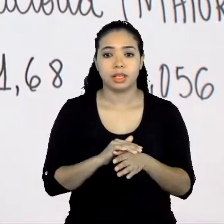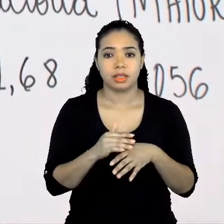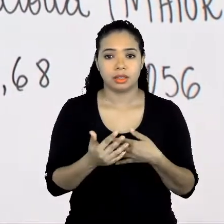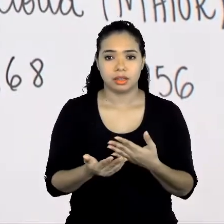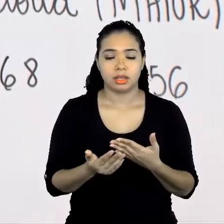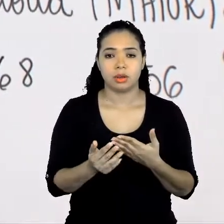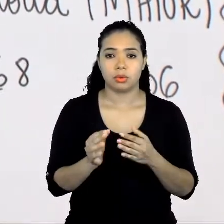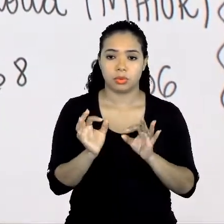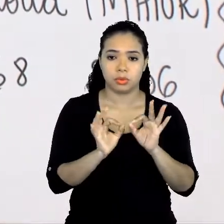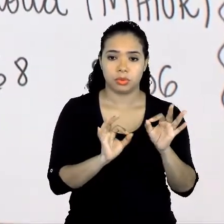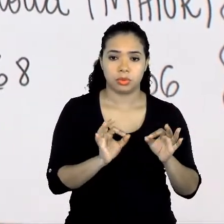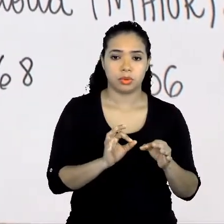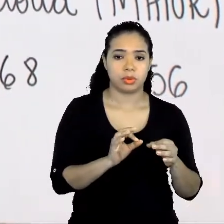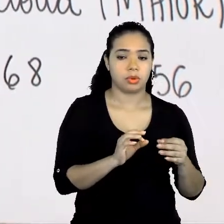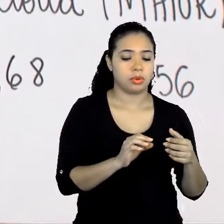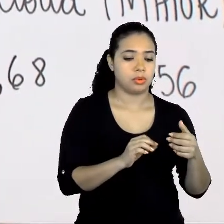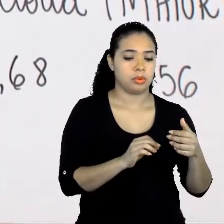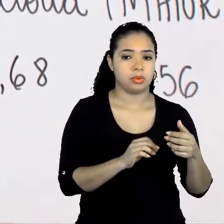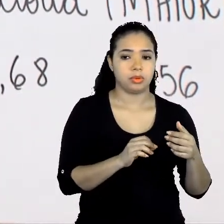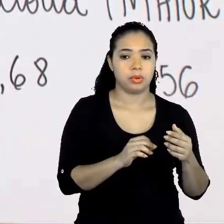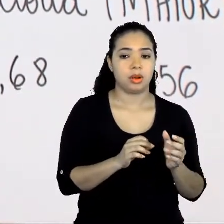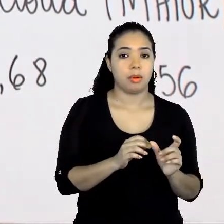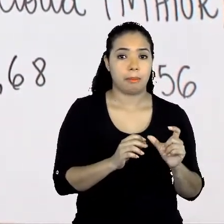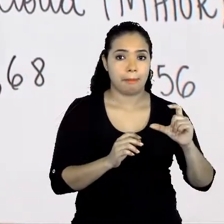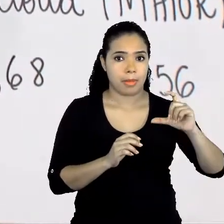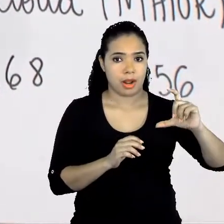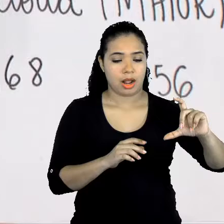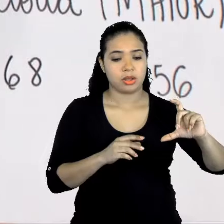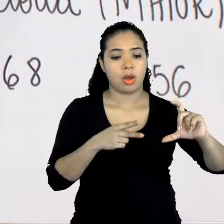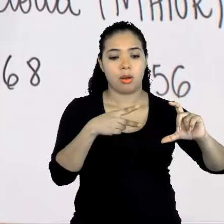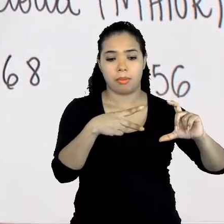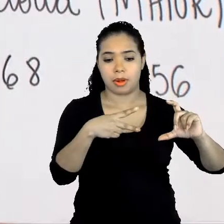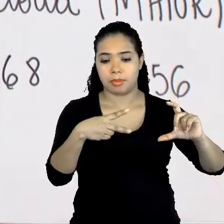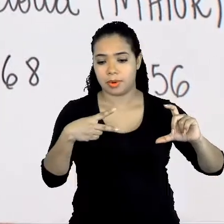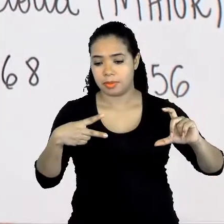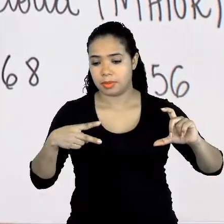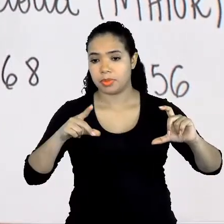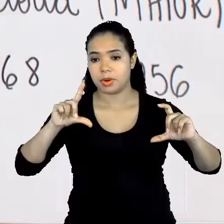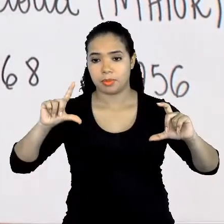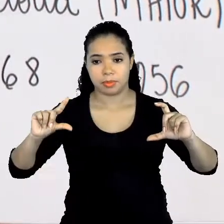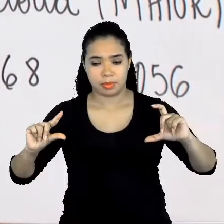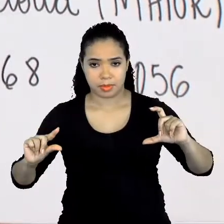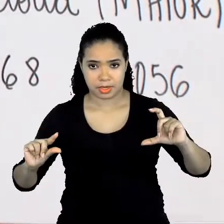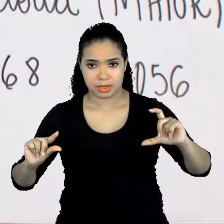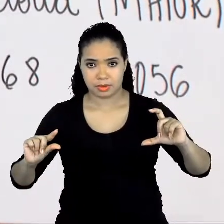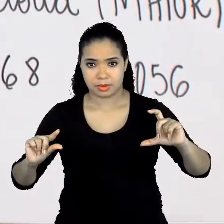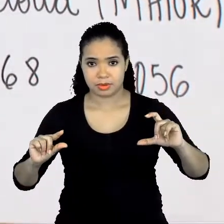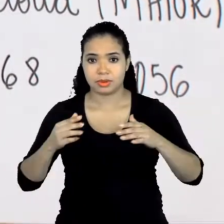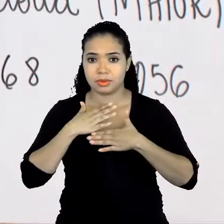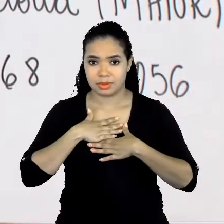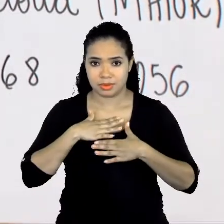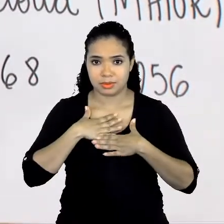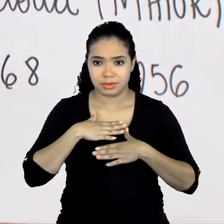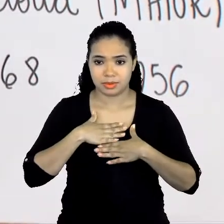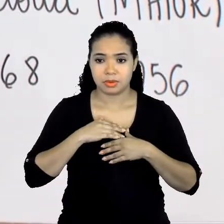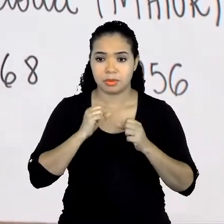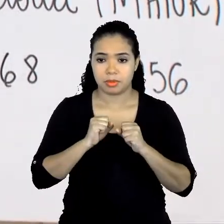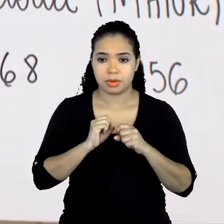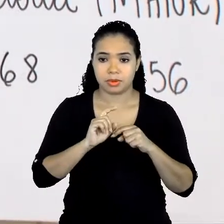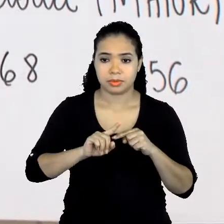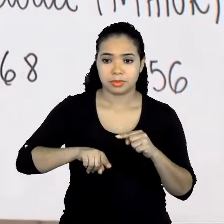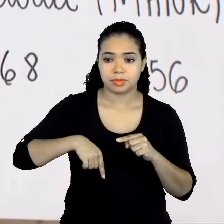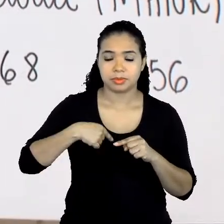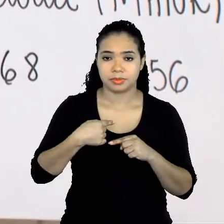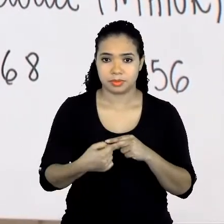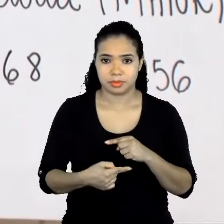ordem decrescente, do maior para o menor, turma. Tranquilo por aqui? Posso passar para